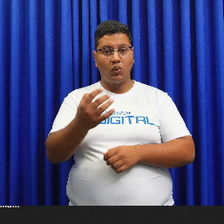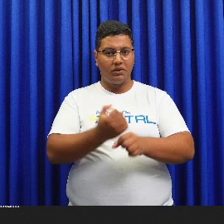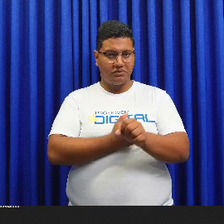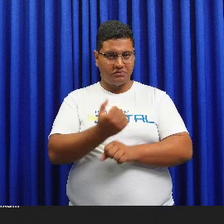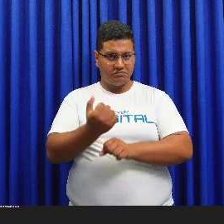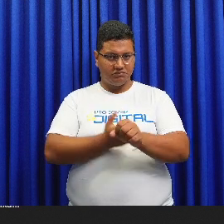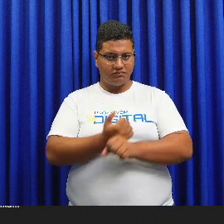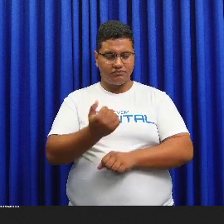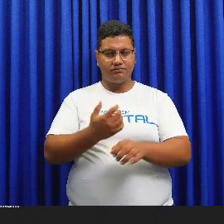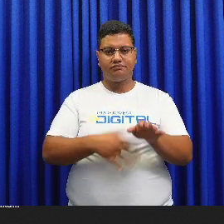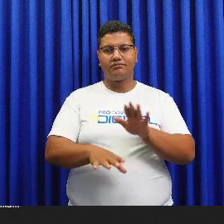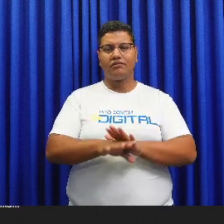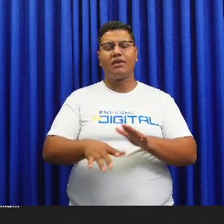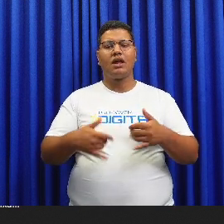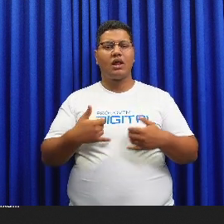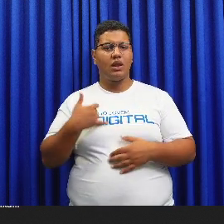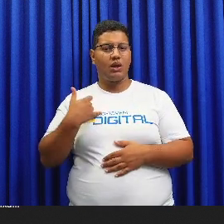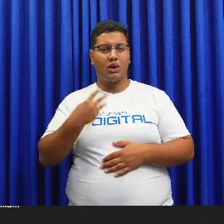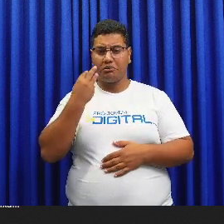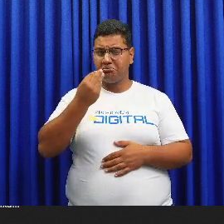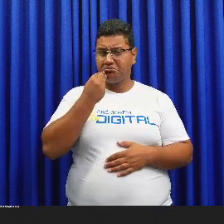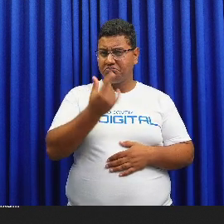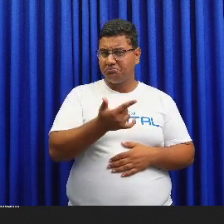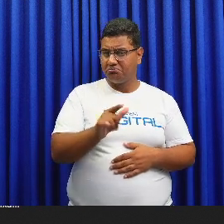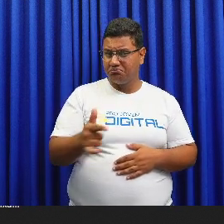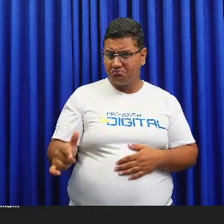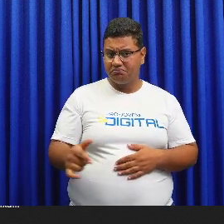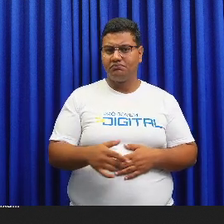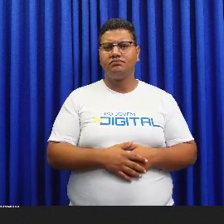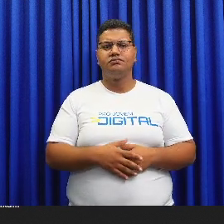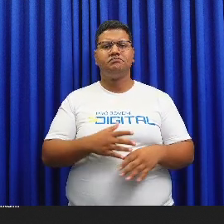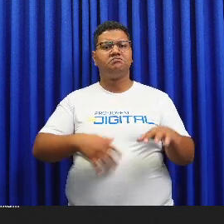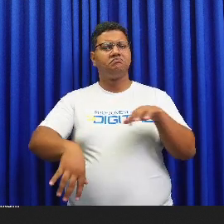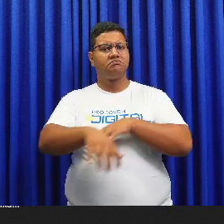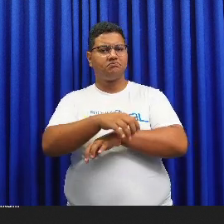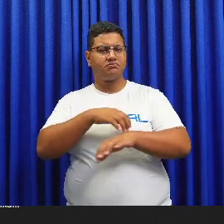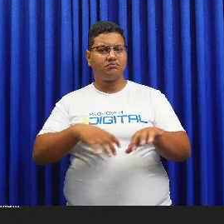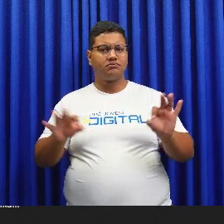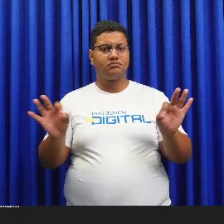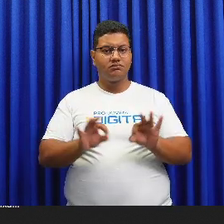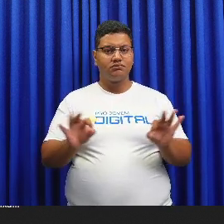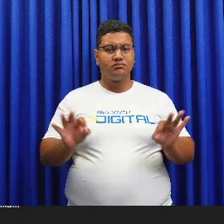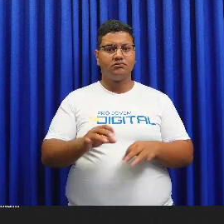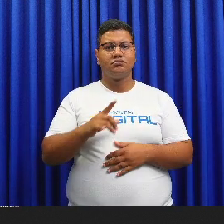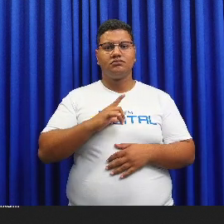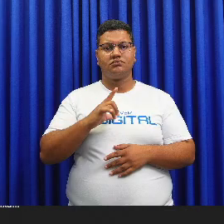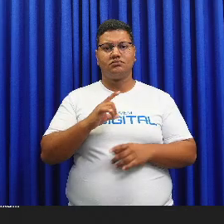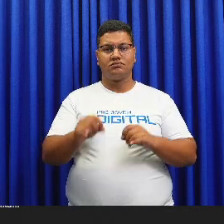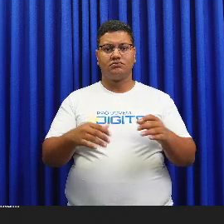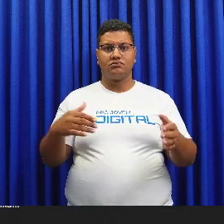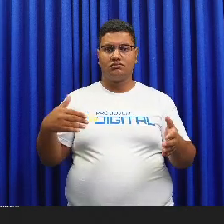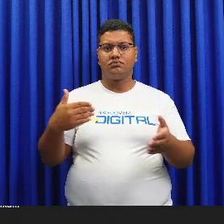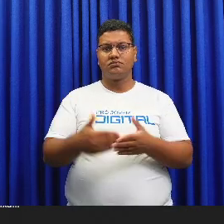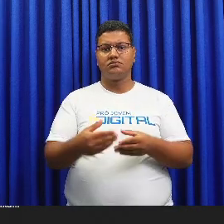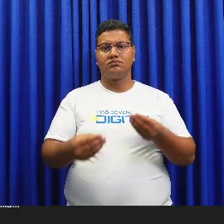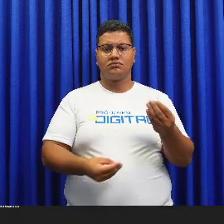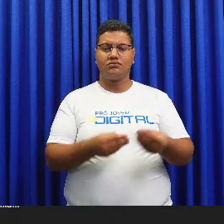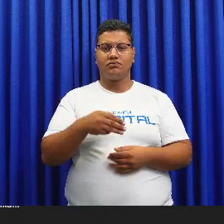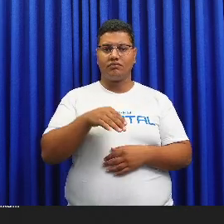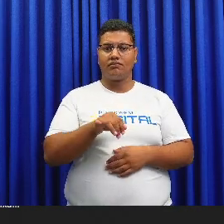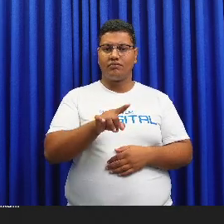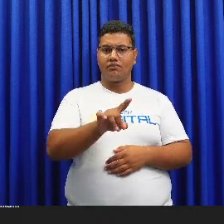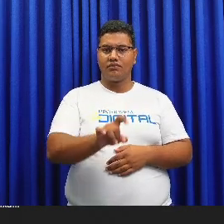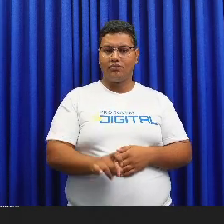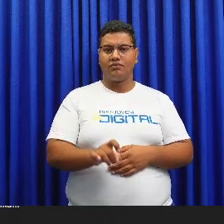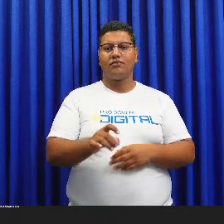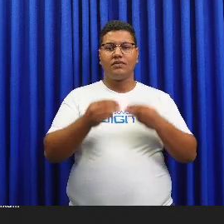anos. Cheguei lá novo, sem experiência, sem rodagem, até que um dia eu fui parar nessa Nix